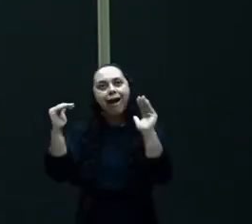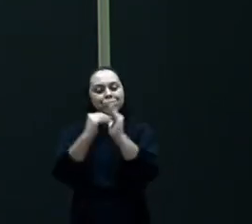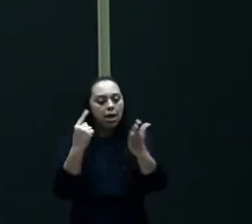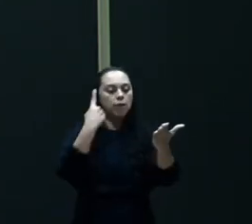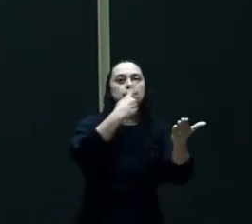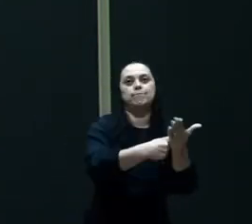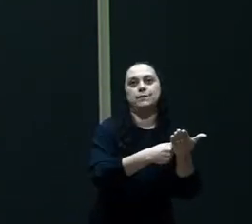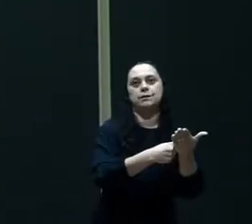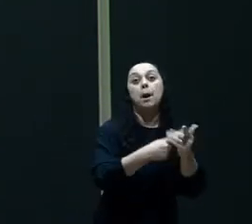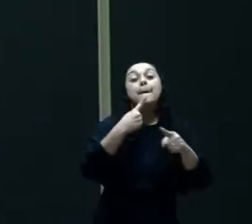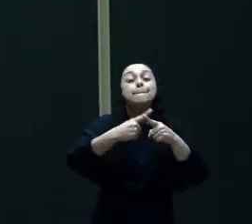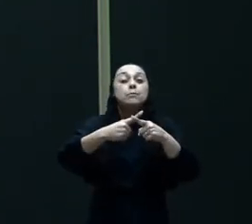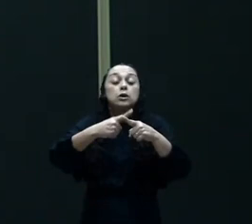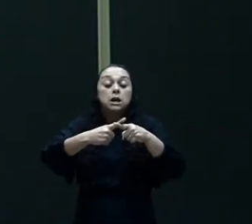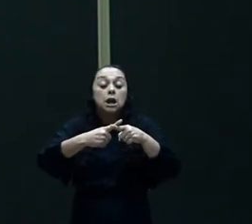vão